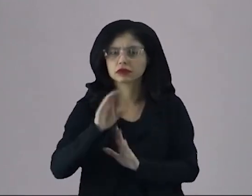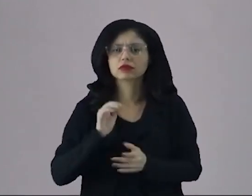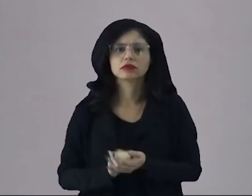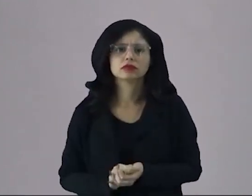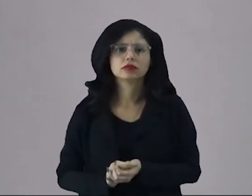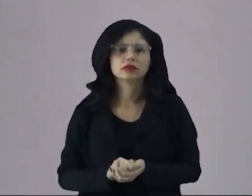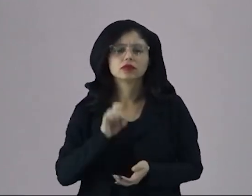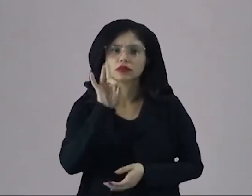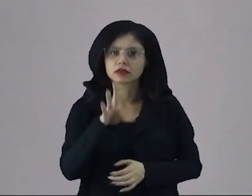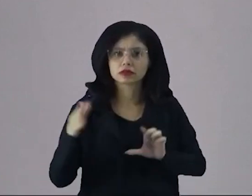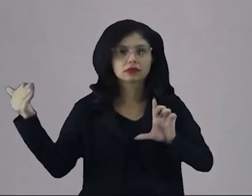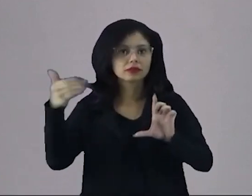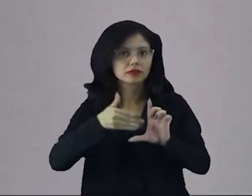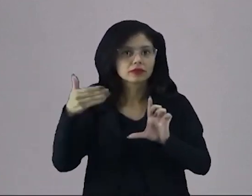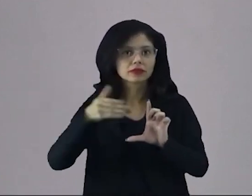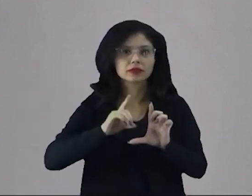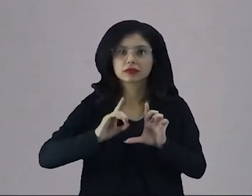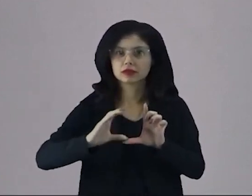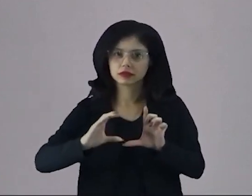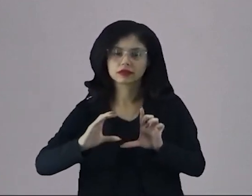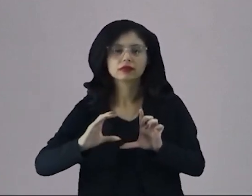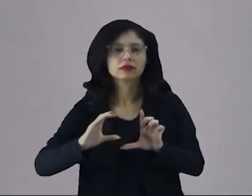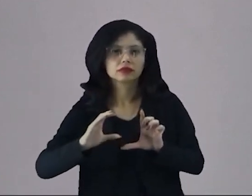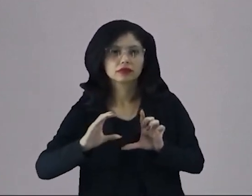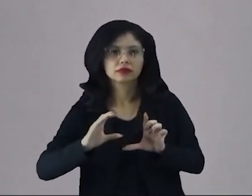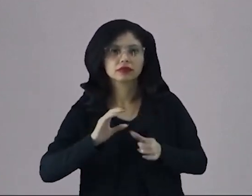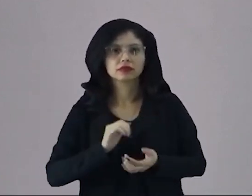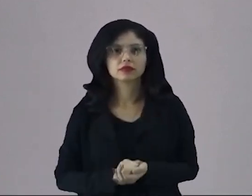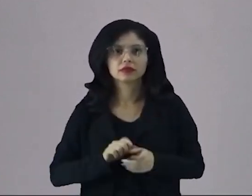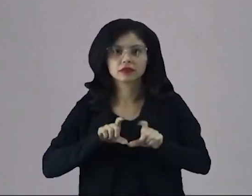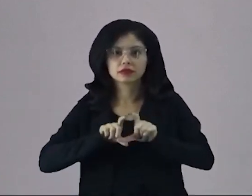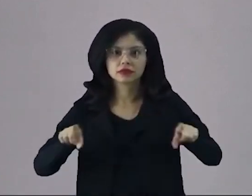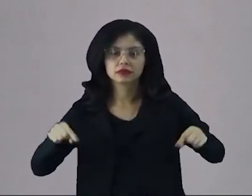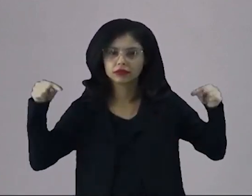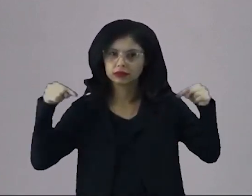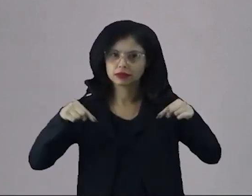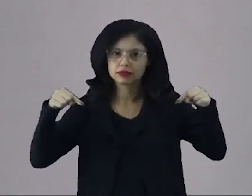curricular, basta você acessar o